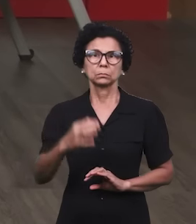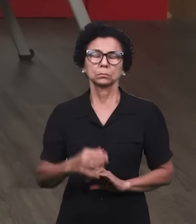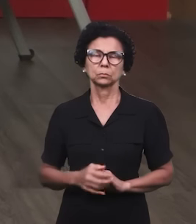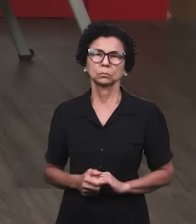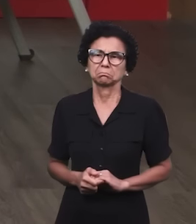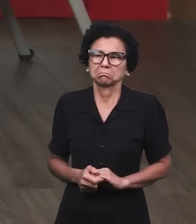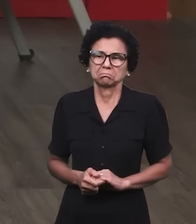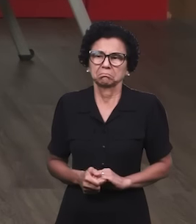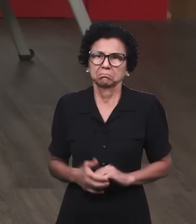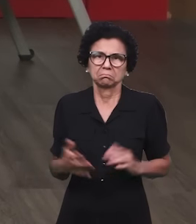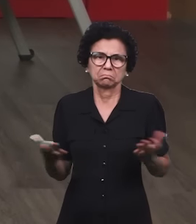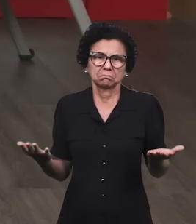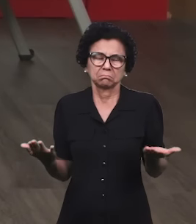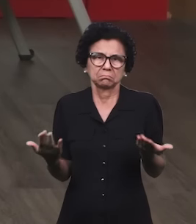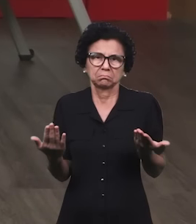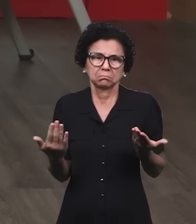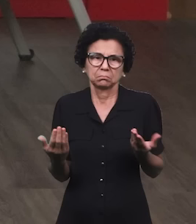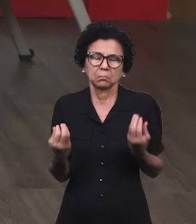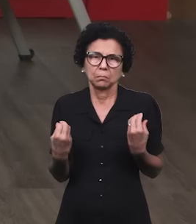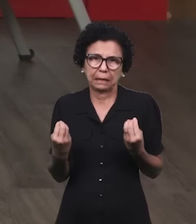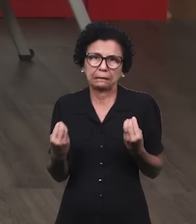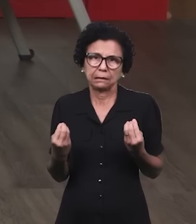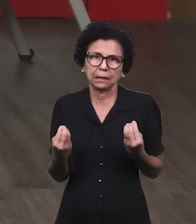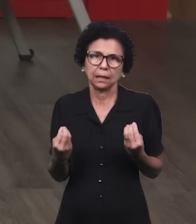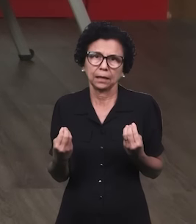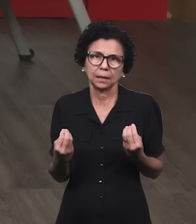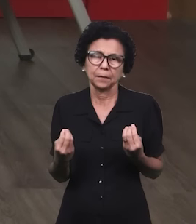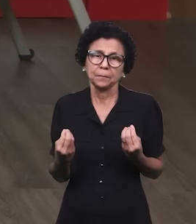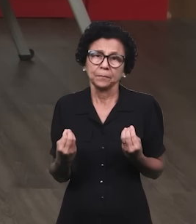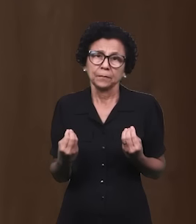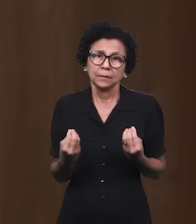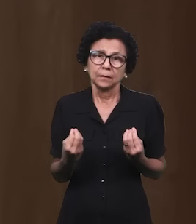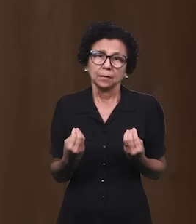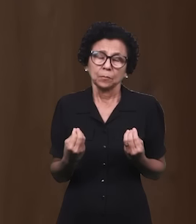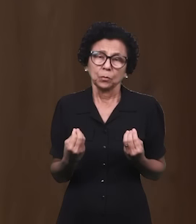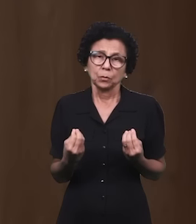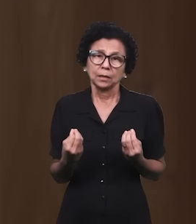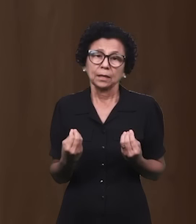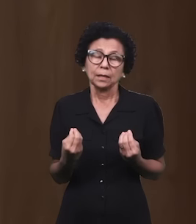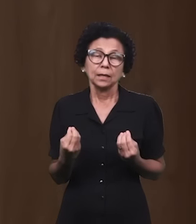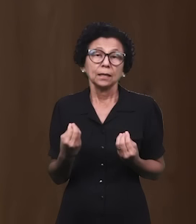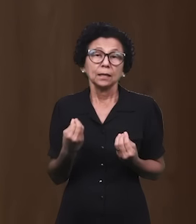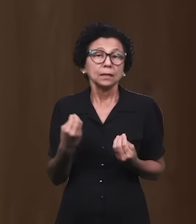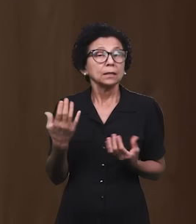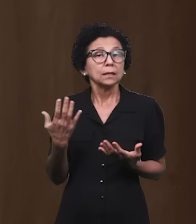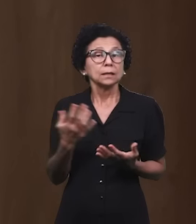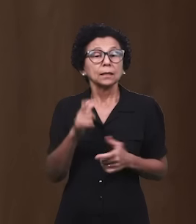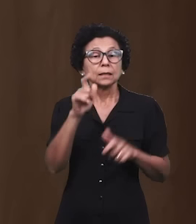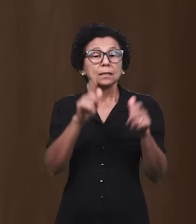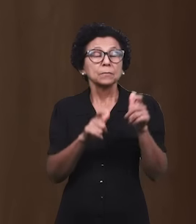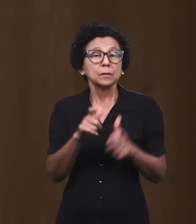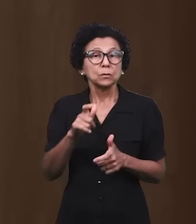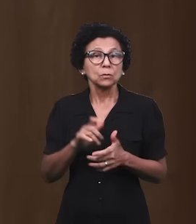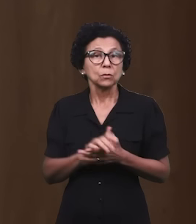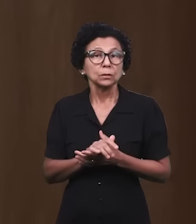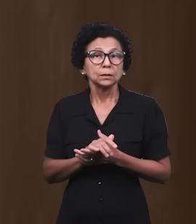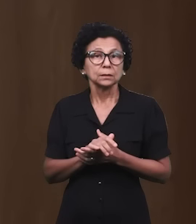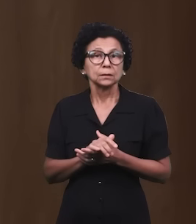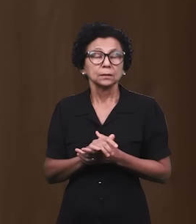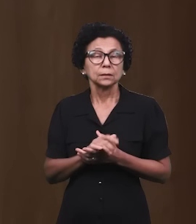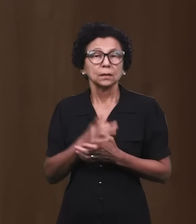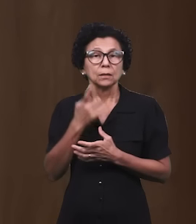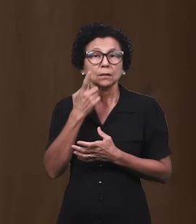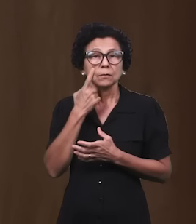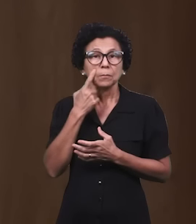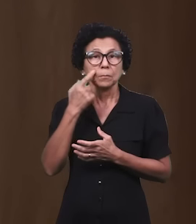apenas por... Ele quer que as pessoas participem do testemunham aquilo ali, né?